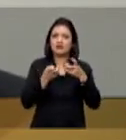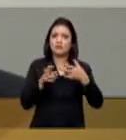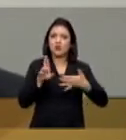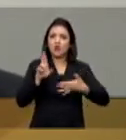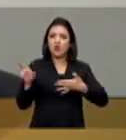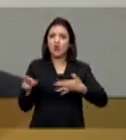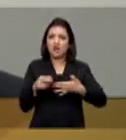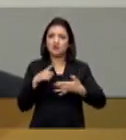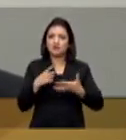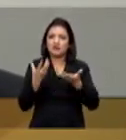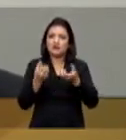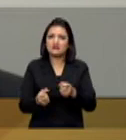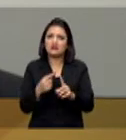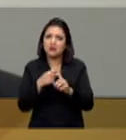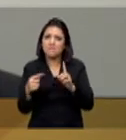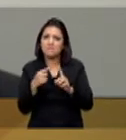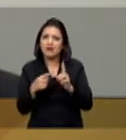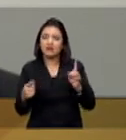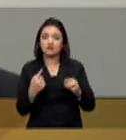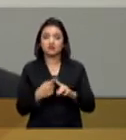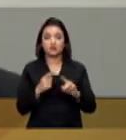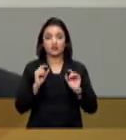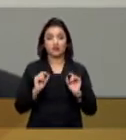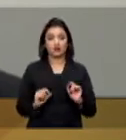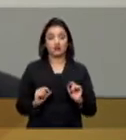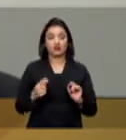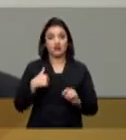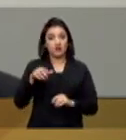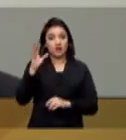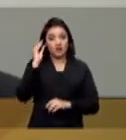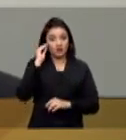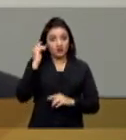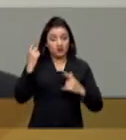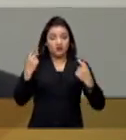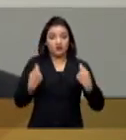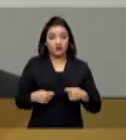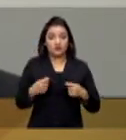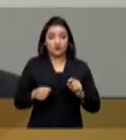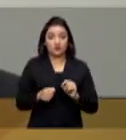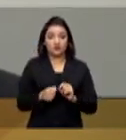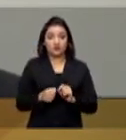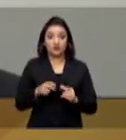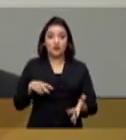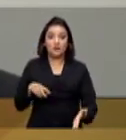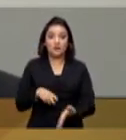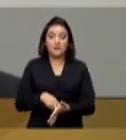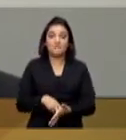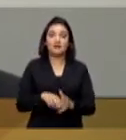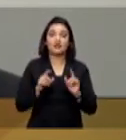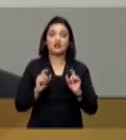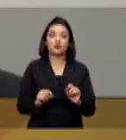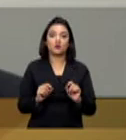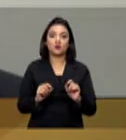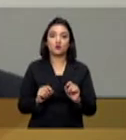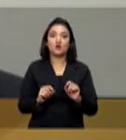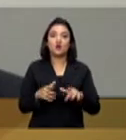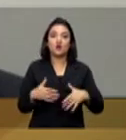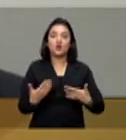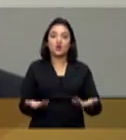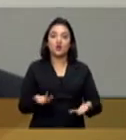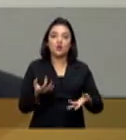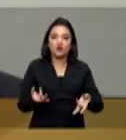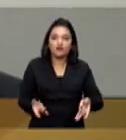defesa. Com efeito, entendo que é de ser aplicado na espécie a pena do delito de contrabando, por